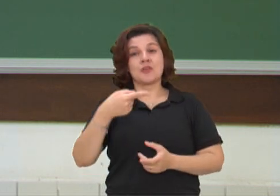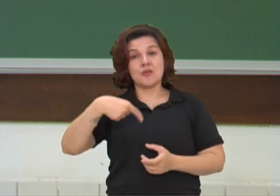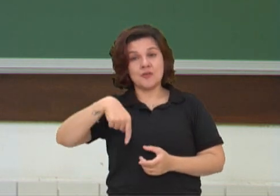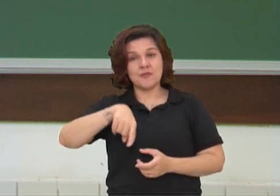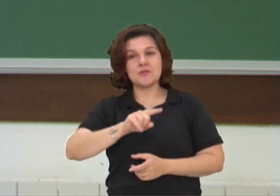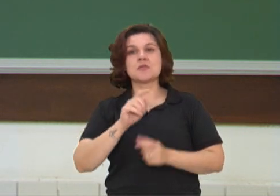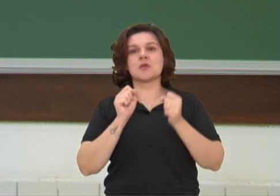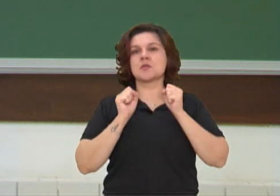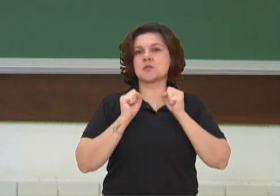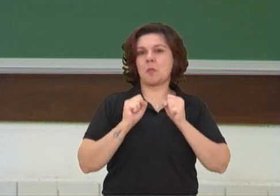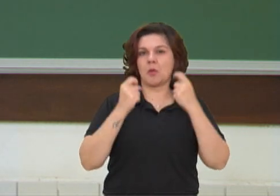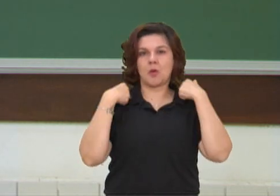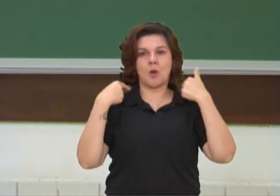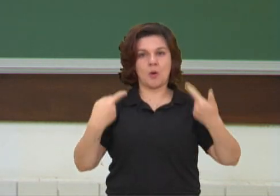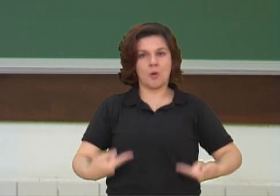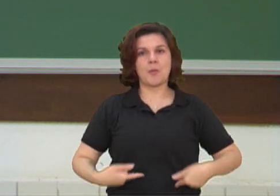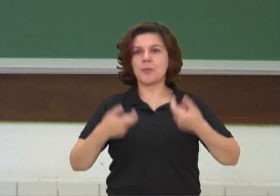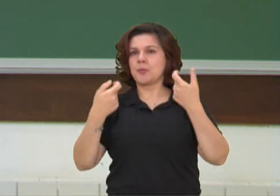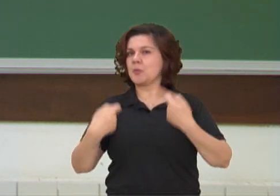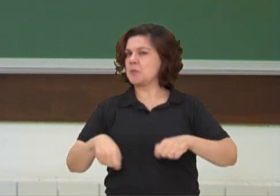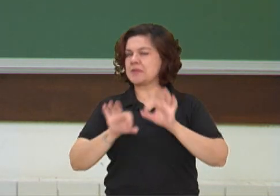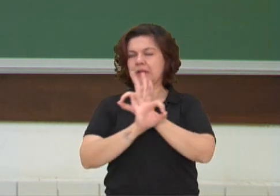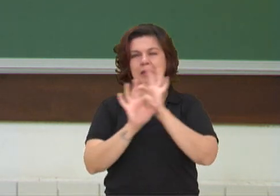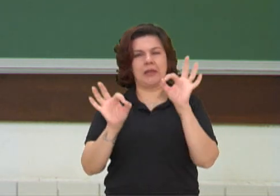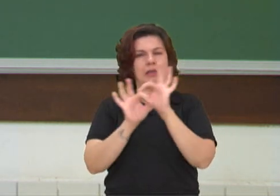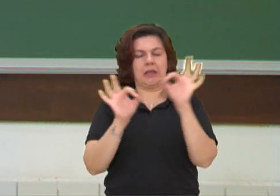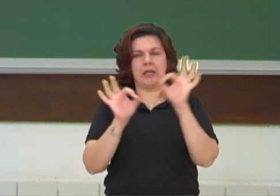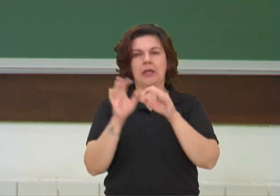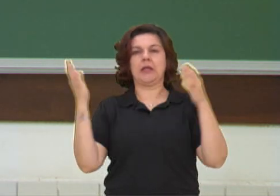o seu próprio peso ali como base para praticar ali e